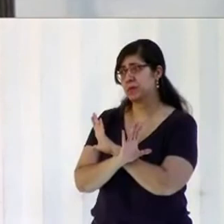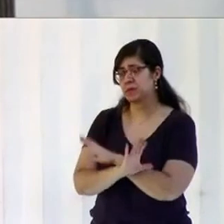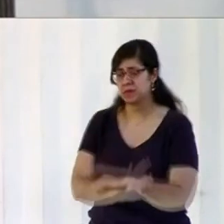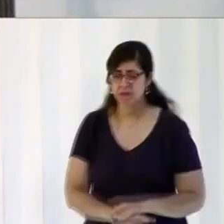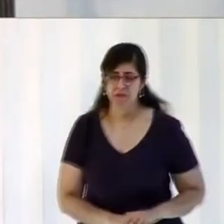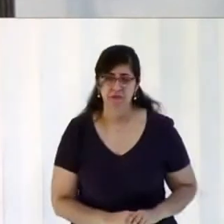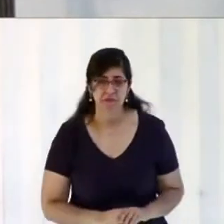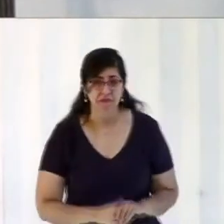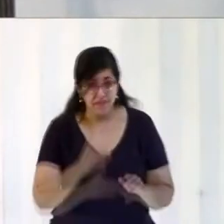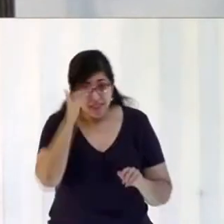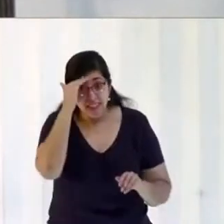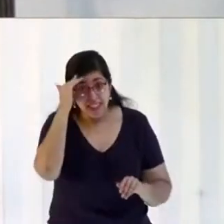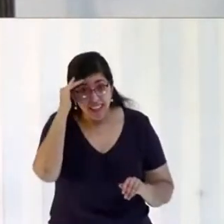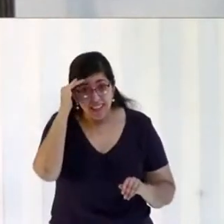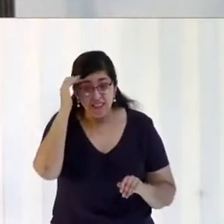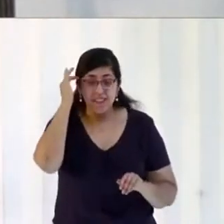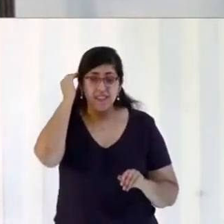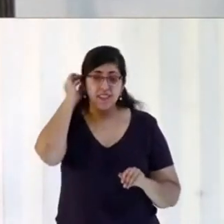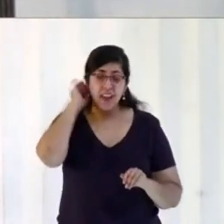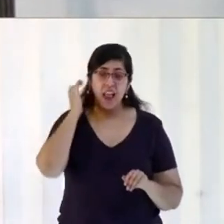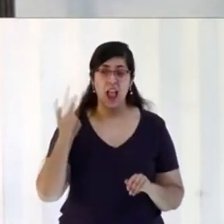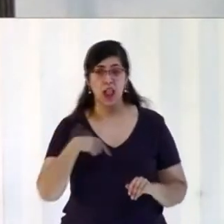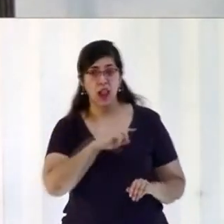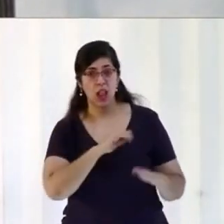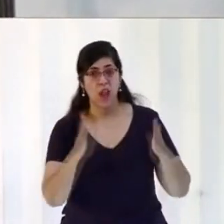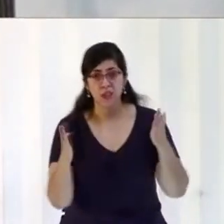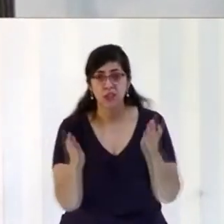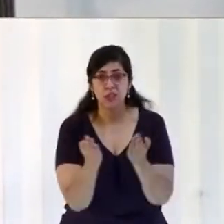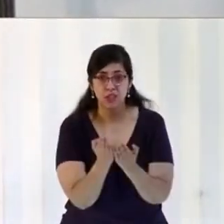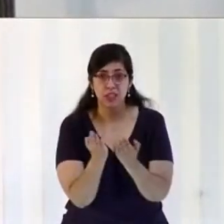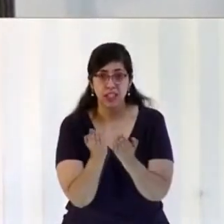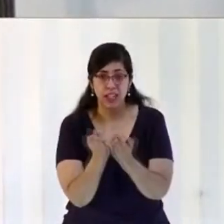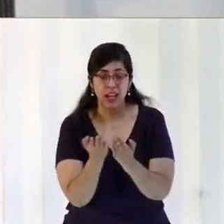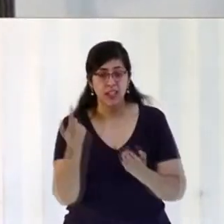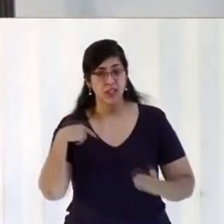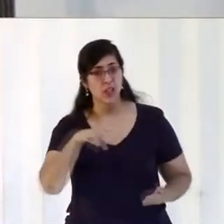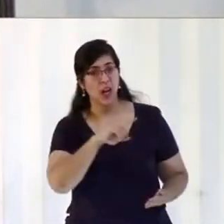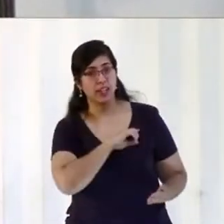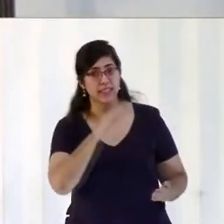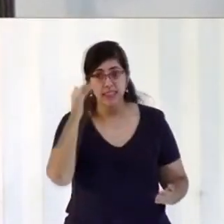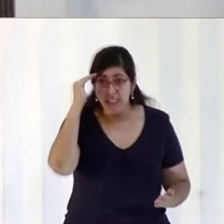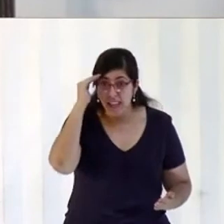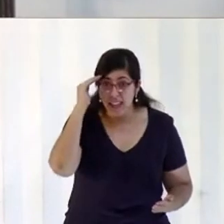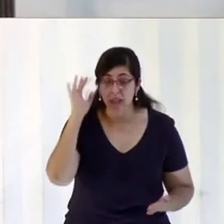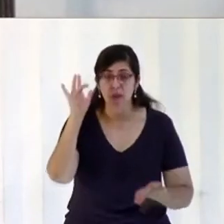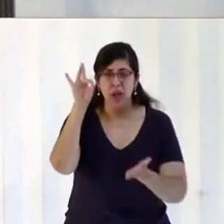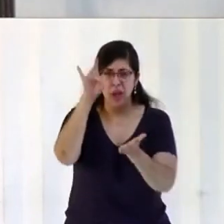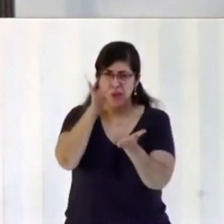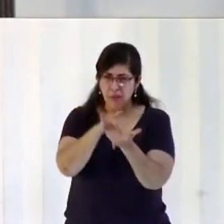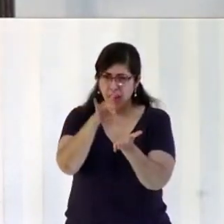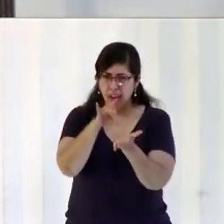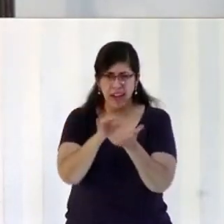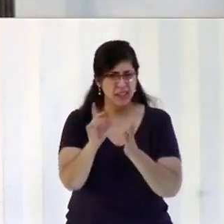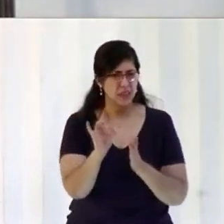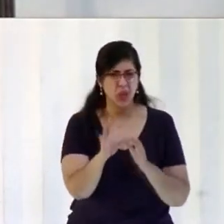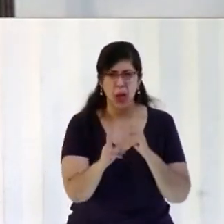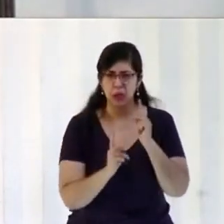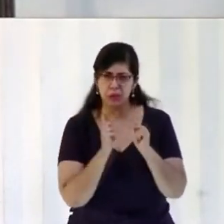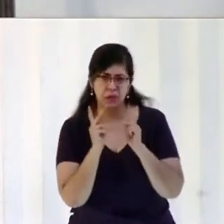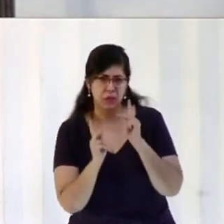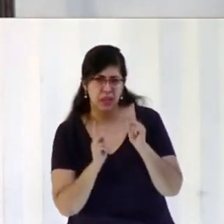São atitudes importantes para um cristianismo proativo, um cristianismo verdadeiro, não um cristianismo de ouvir falar, um